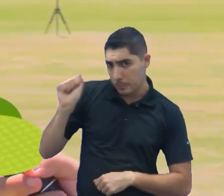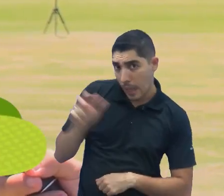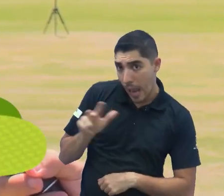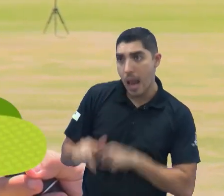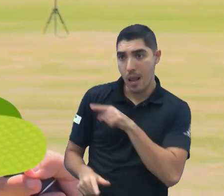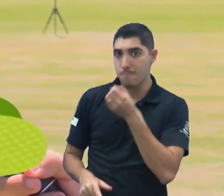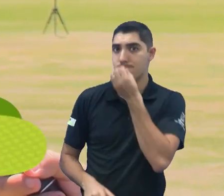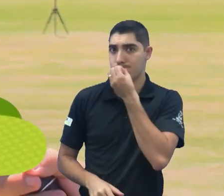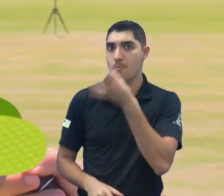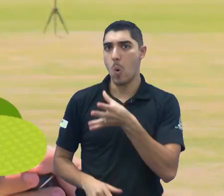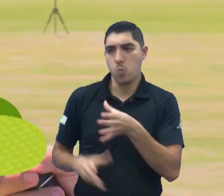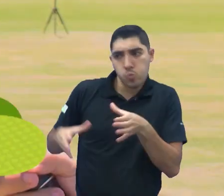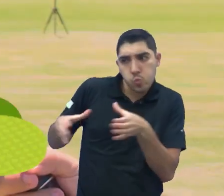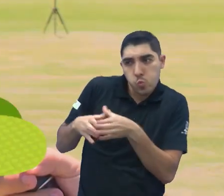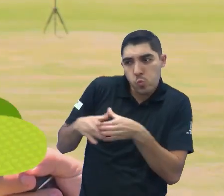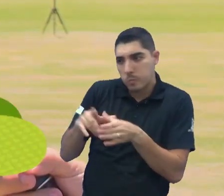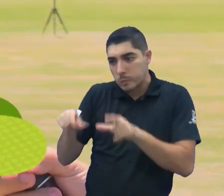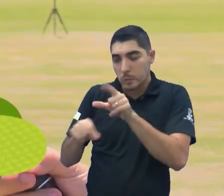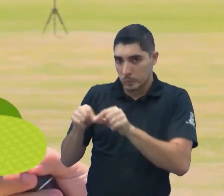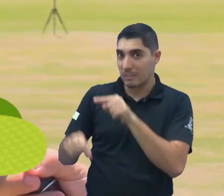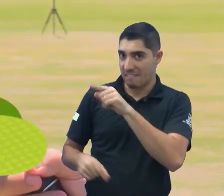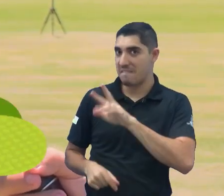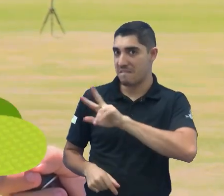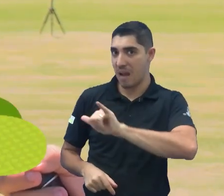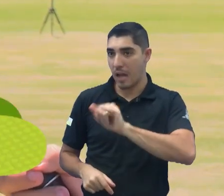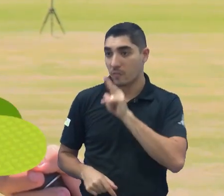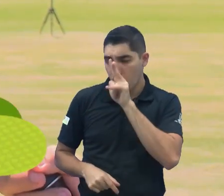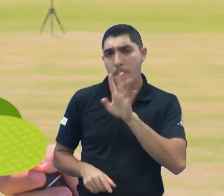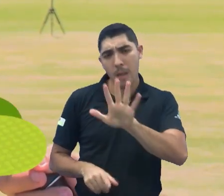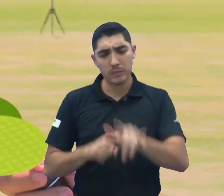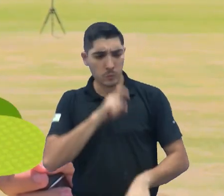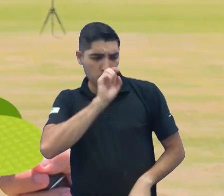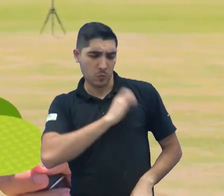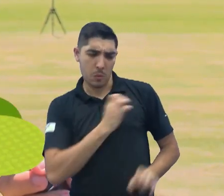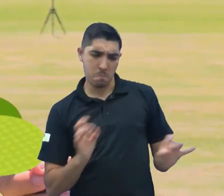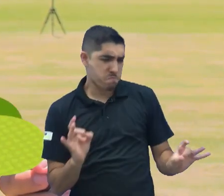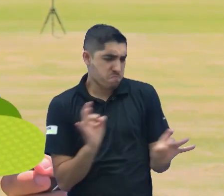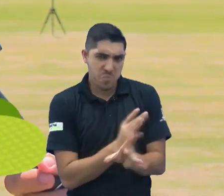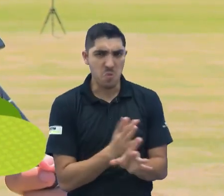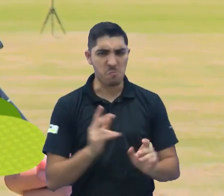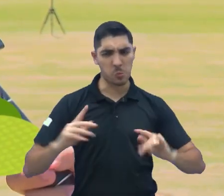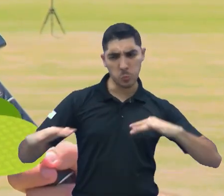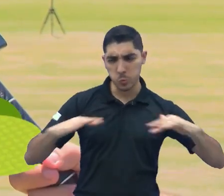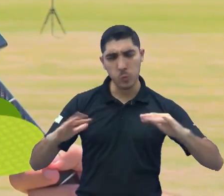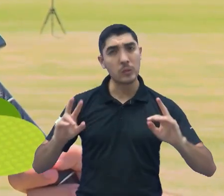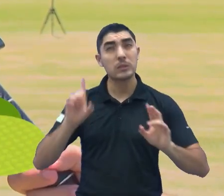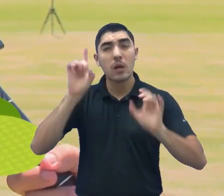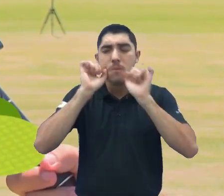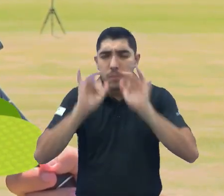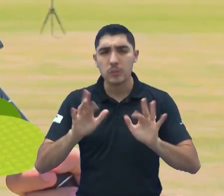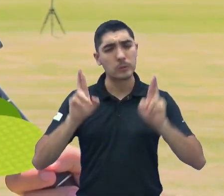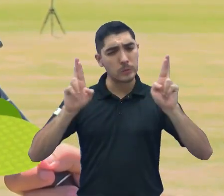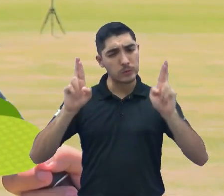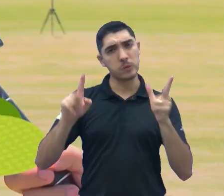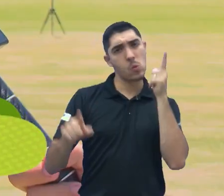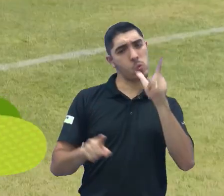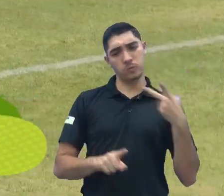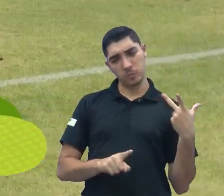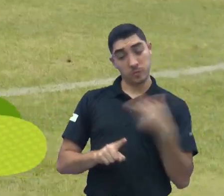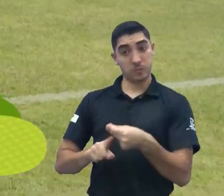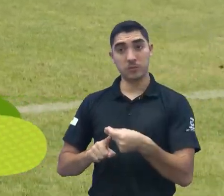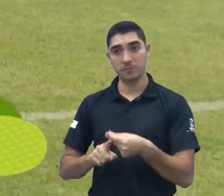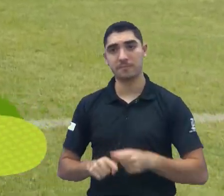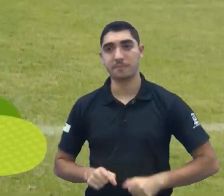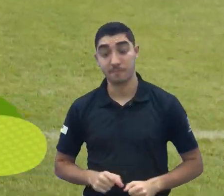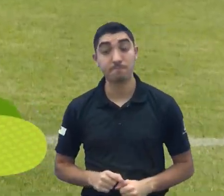vai ter a cara dele realmente. Então a gente vai ter dificuldade, mas a gente tem uma grande equipe e vai estar pronto para fazer um bom jogo lá, se Deus quiser, e voltar com essa vitória nesse primeiro momento aí.